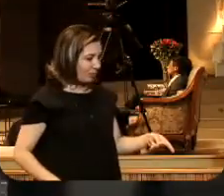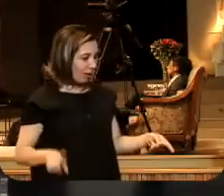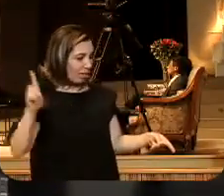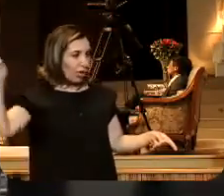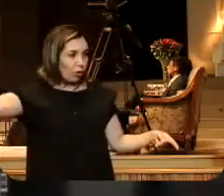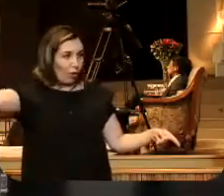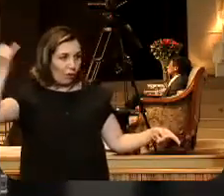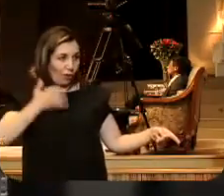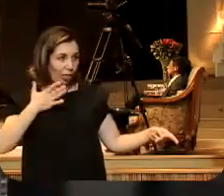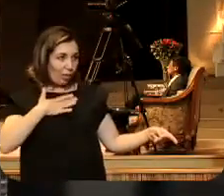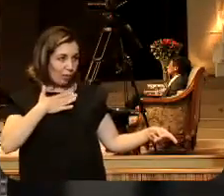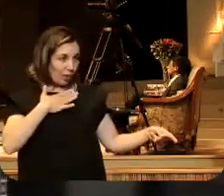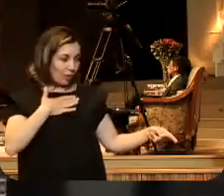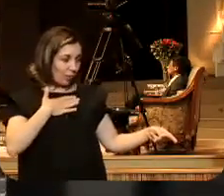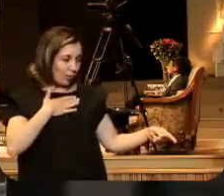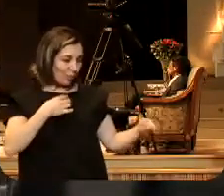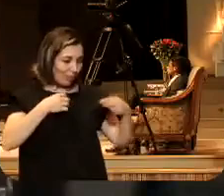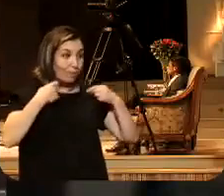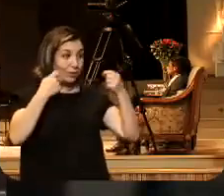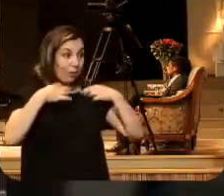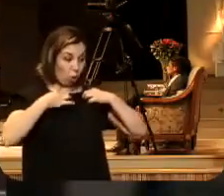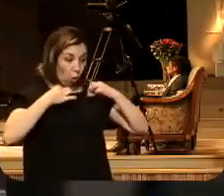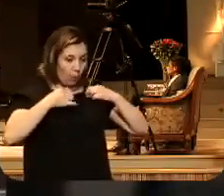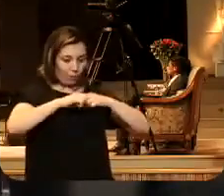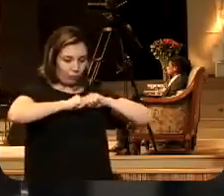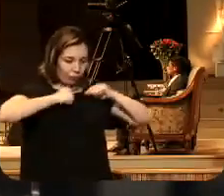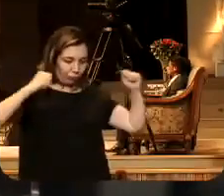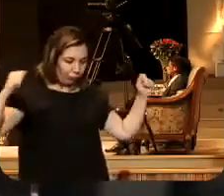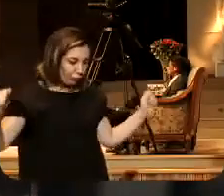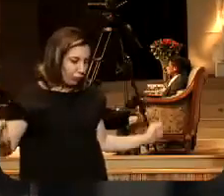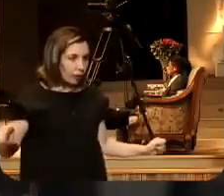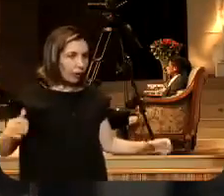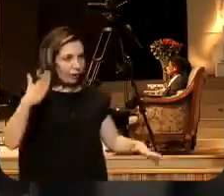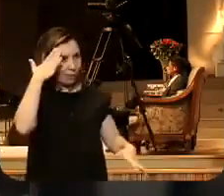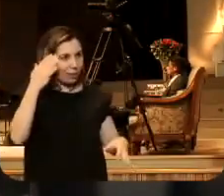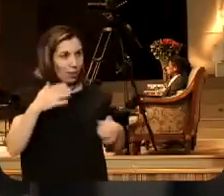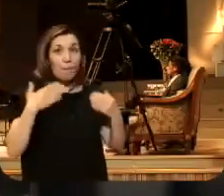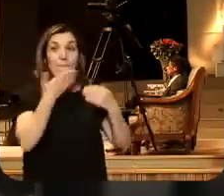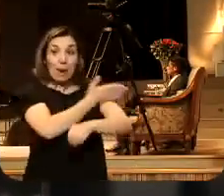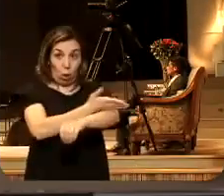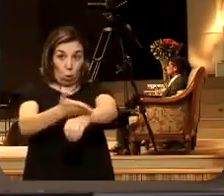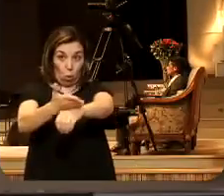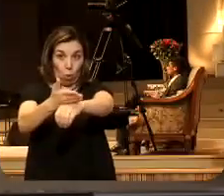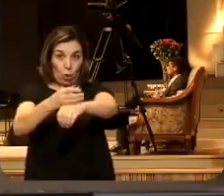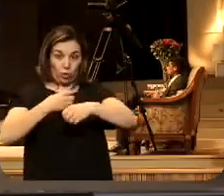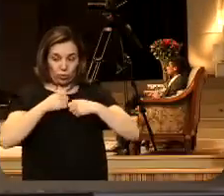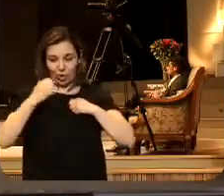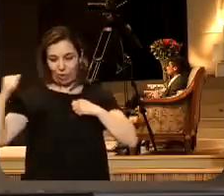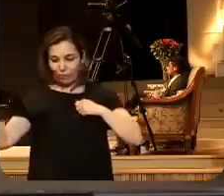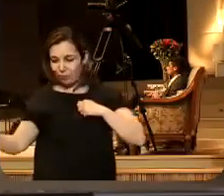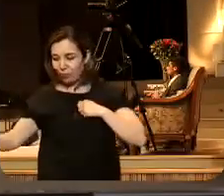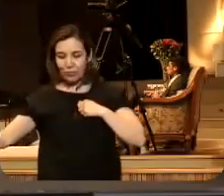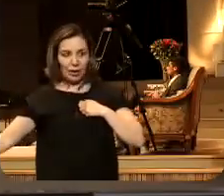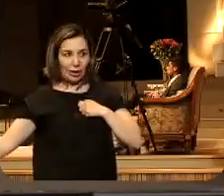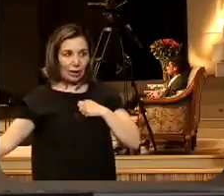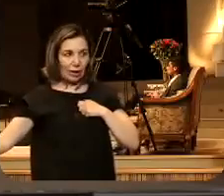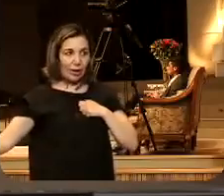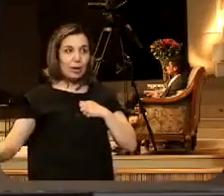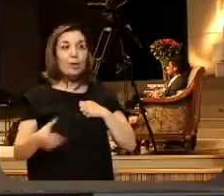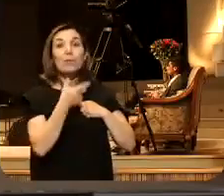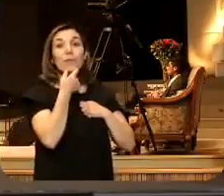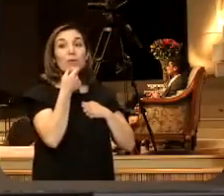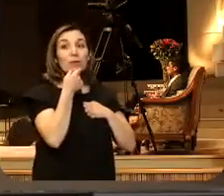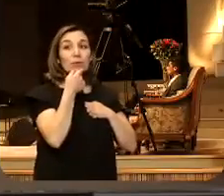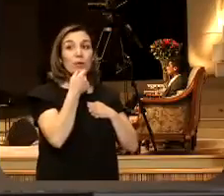alguma coisa que transcendia o protocolo. Então eu obedeci, tirei o jaleco e me sentei na frente do